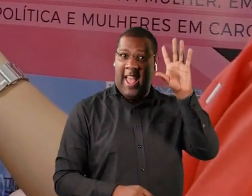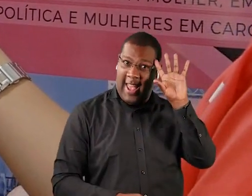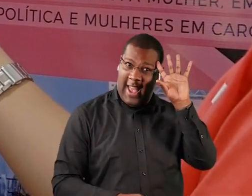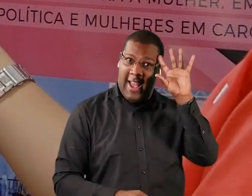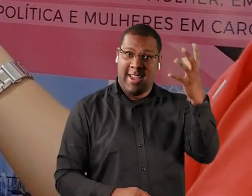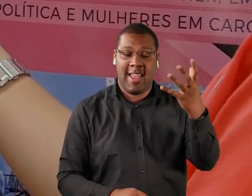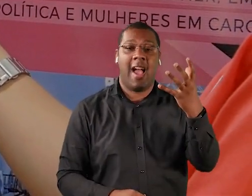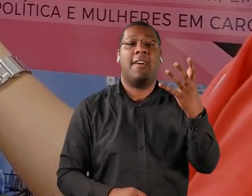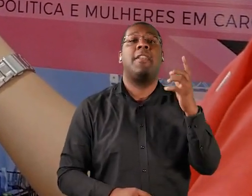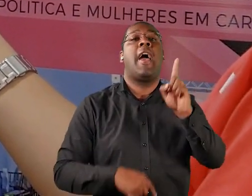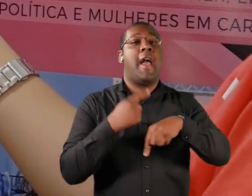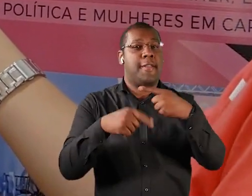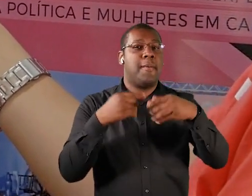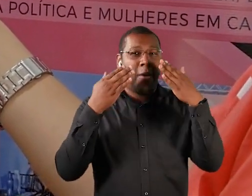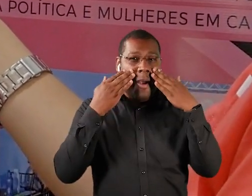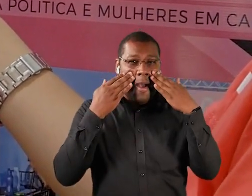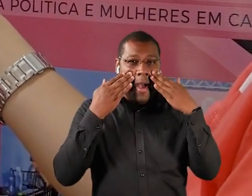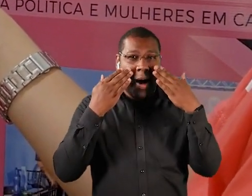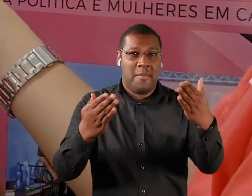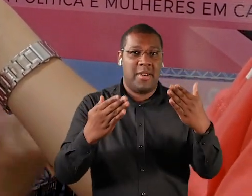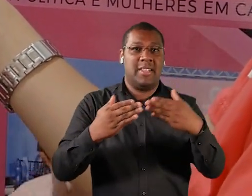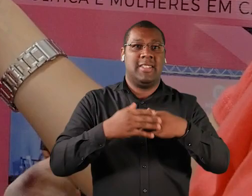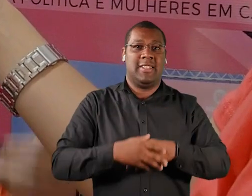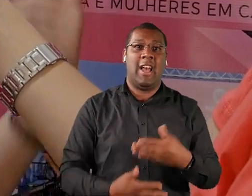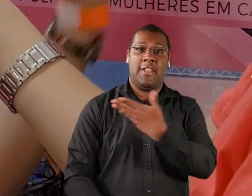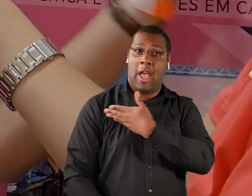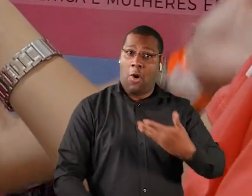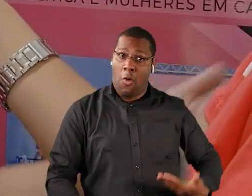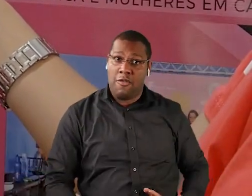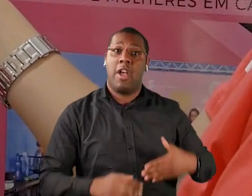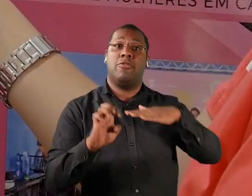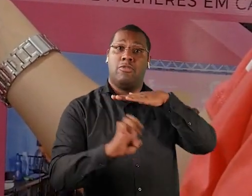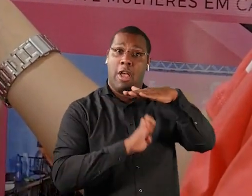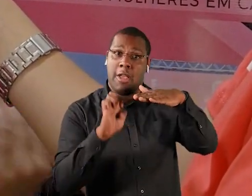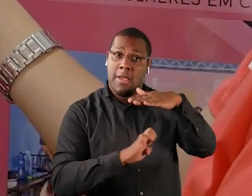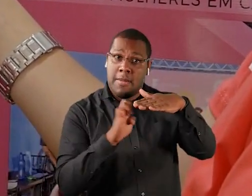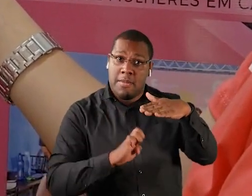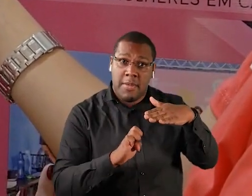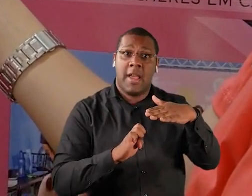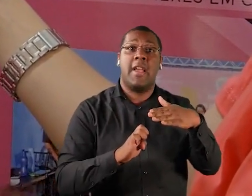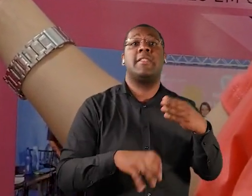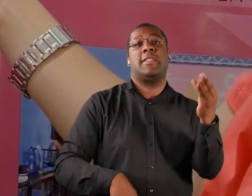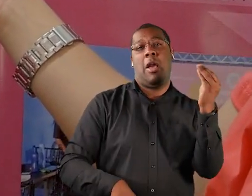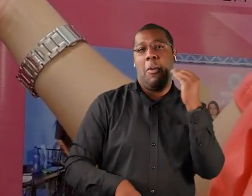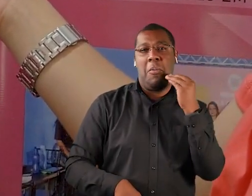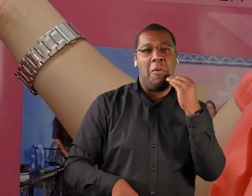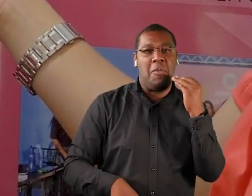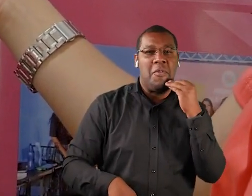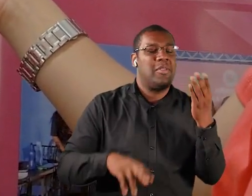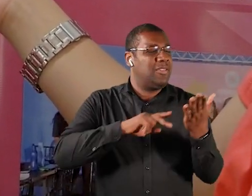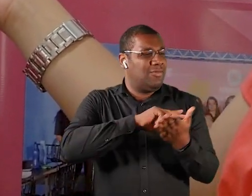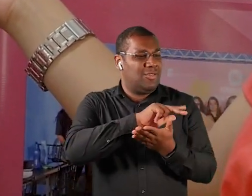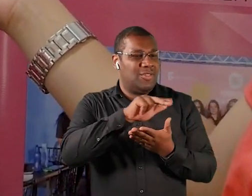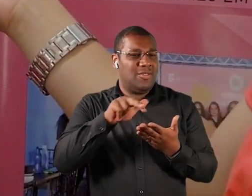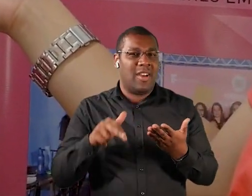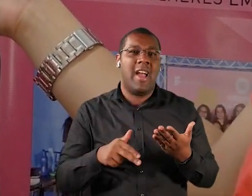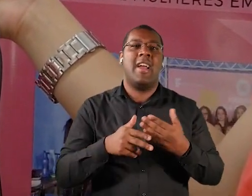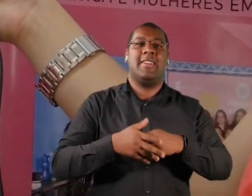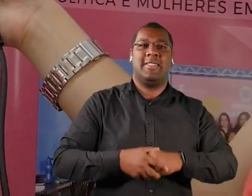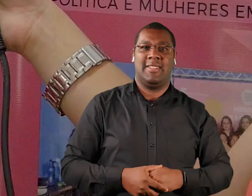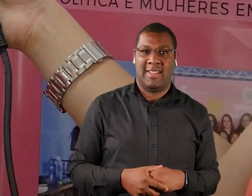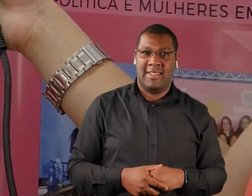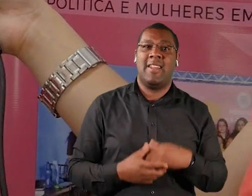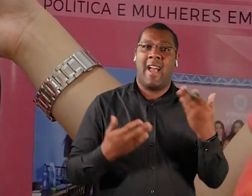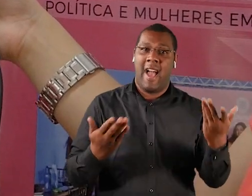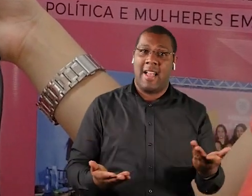possa depois também estar apresentando para governos, empresários ou outras oportunidades que elas possam ter para ver se isso